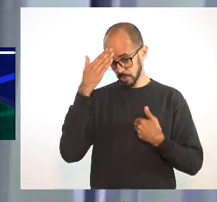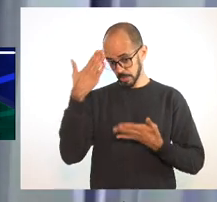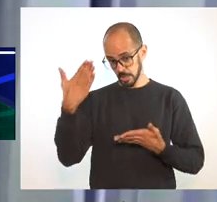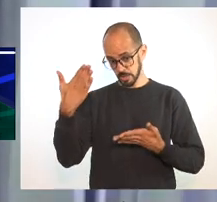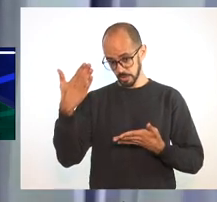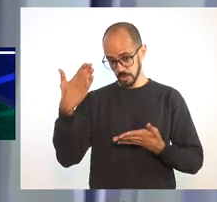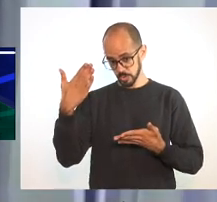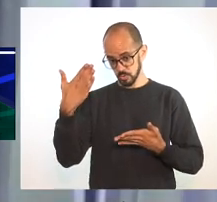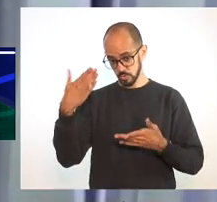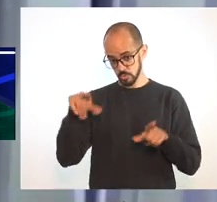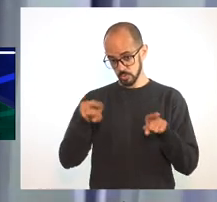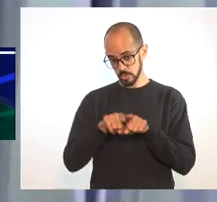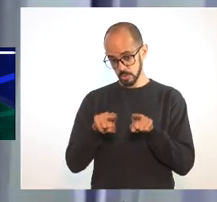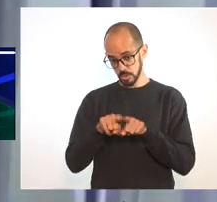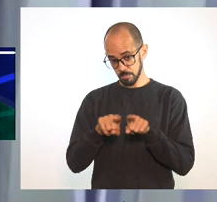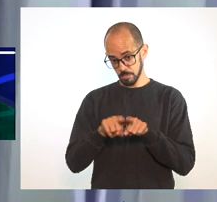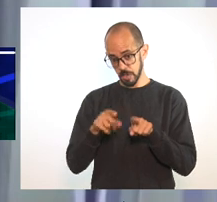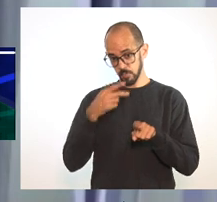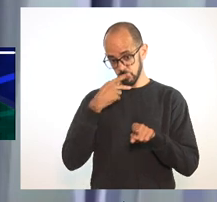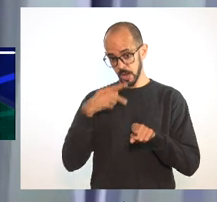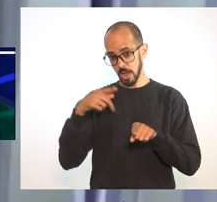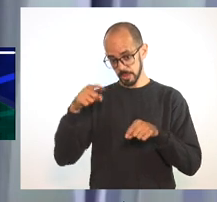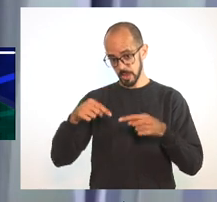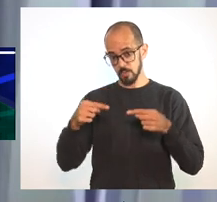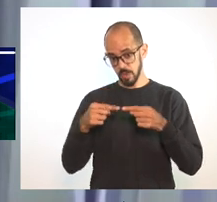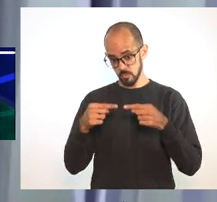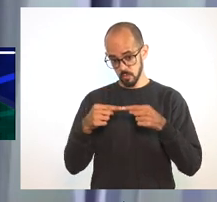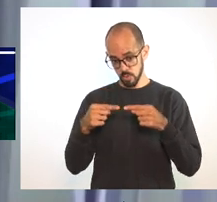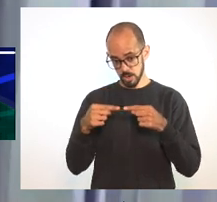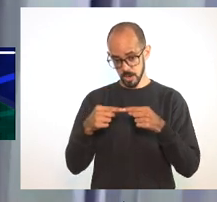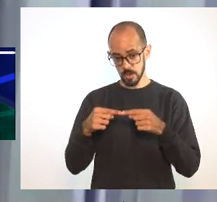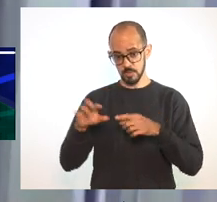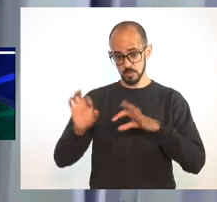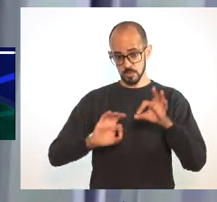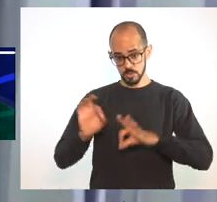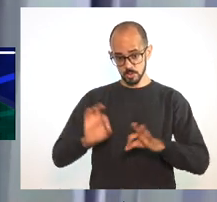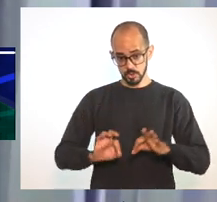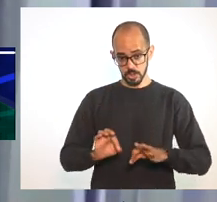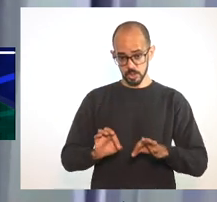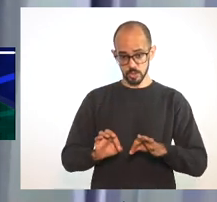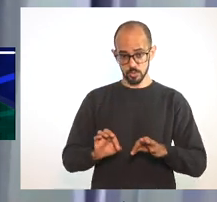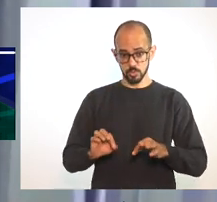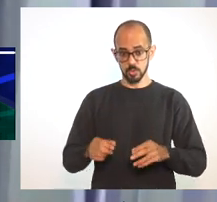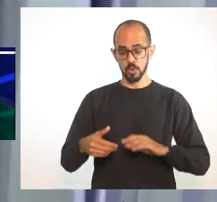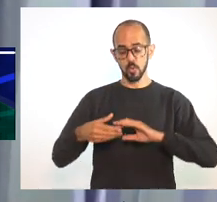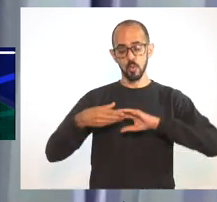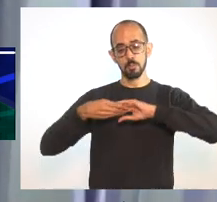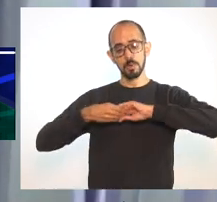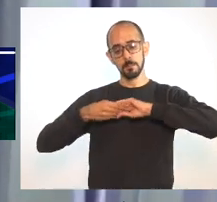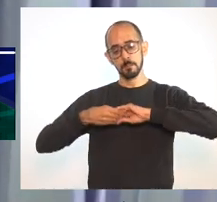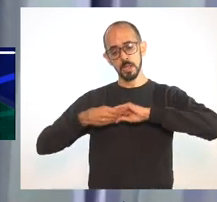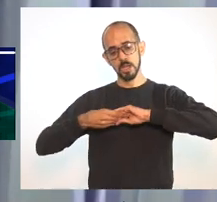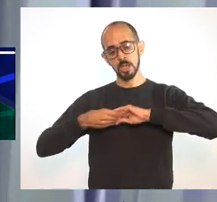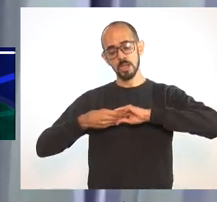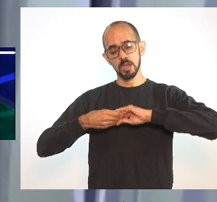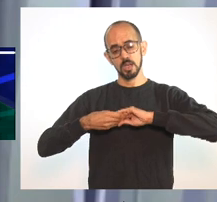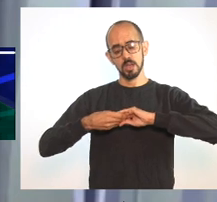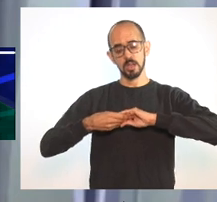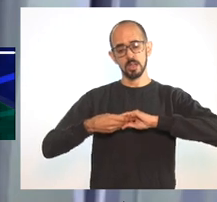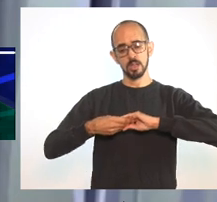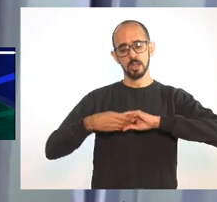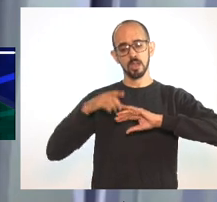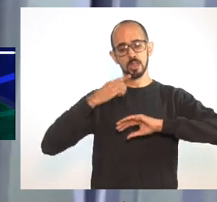eu quero declarar o meu voto favorável a esse projeto. Cumprimento a deputada Zeidan. É importante que a gente tenha mesmo um conjunto